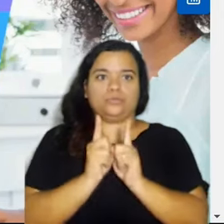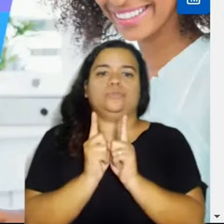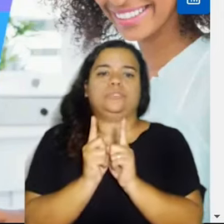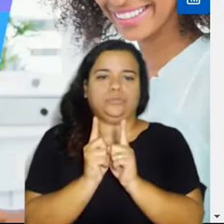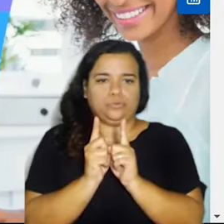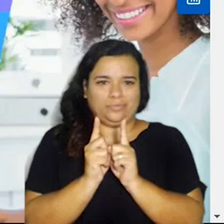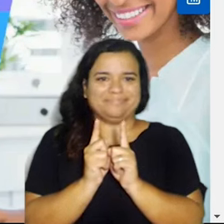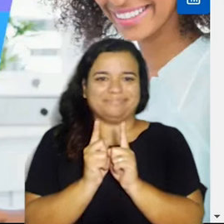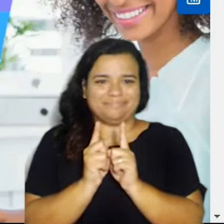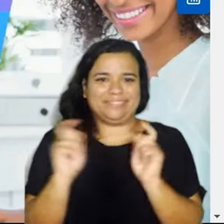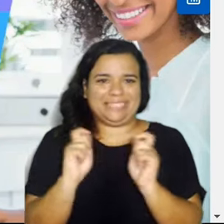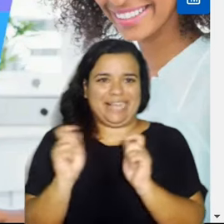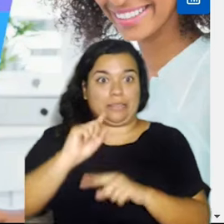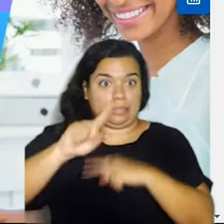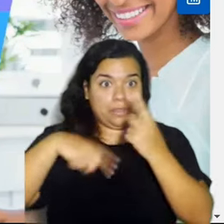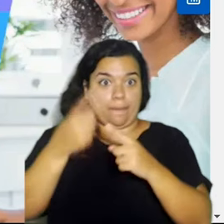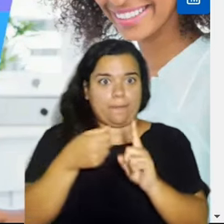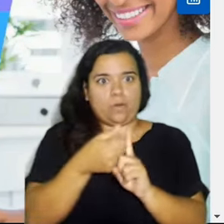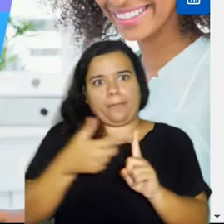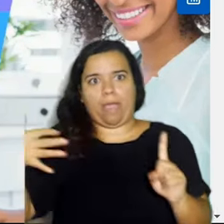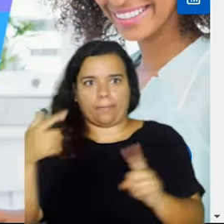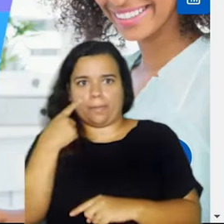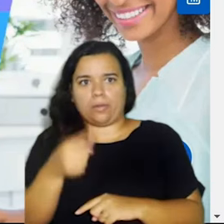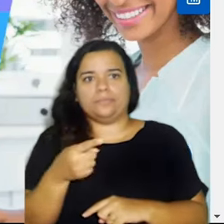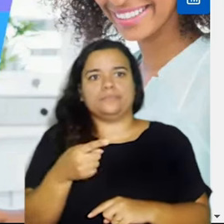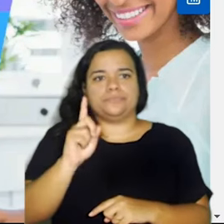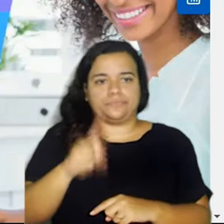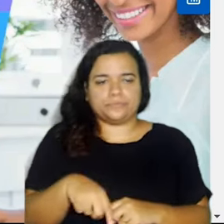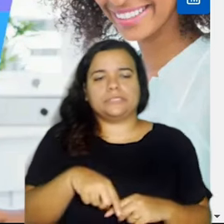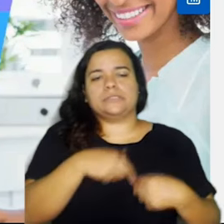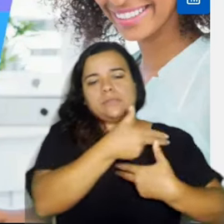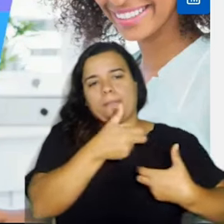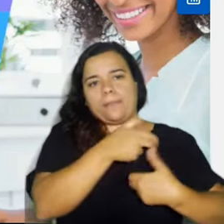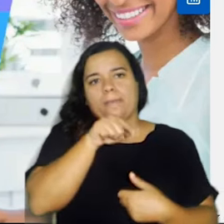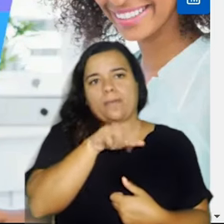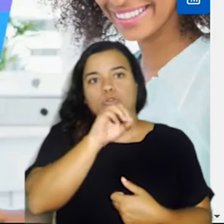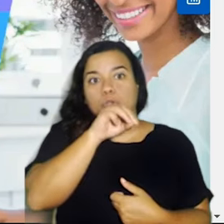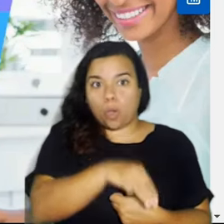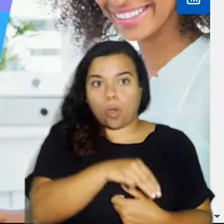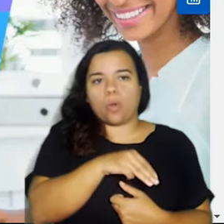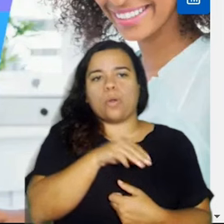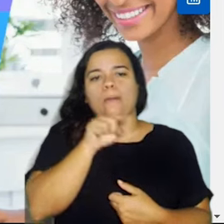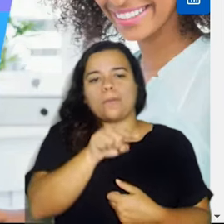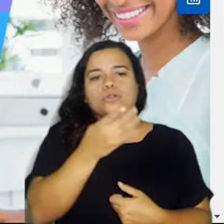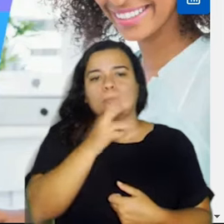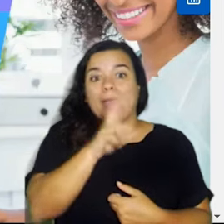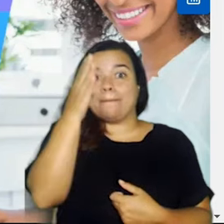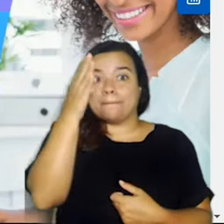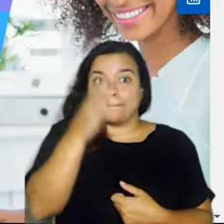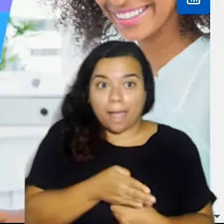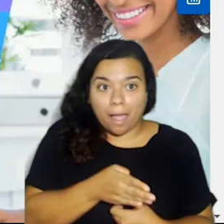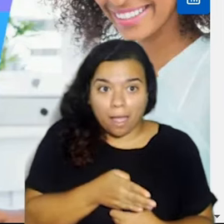né para ele poder depois expandir é isso aqui ó é cb.com.br bar emissor nfe digitou